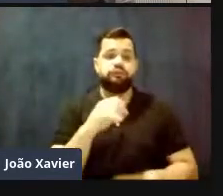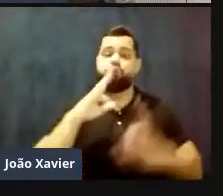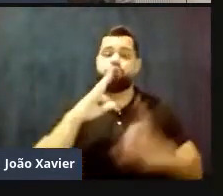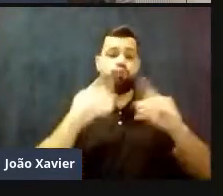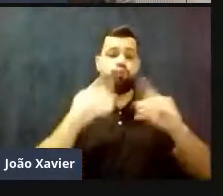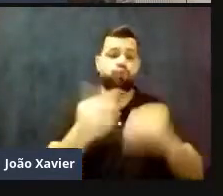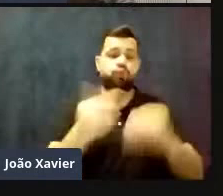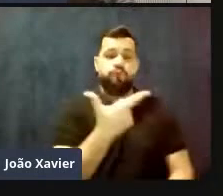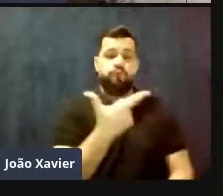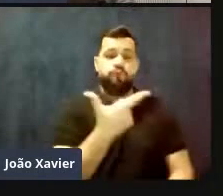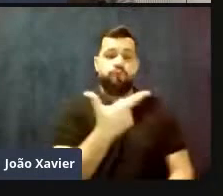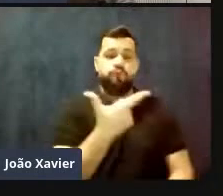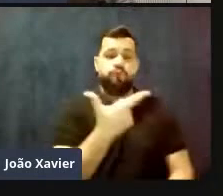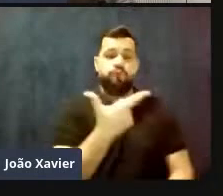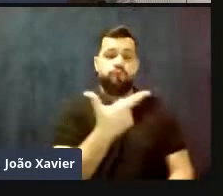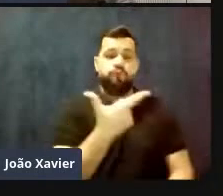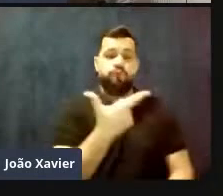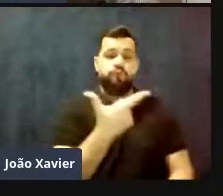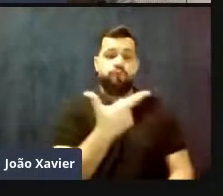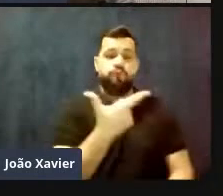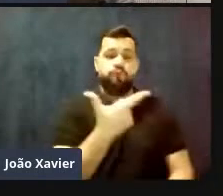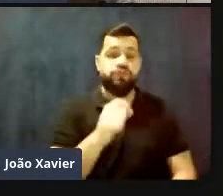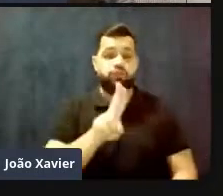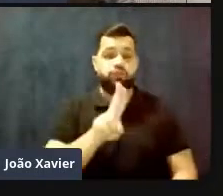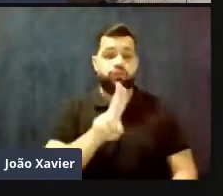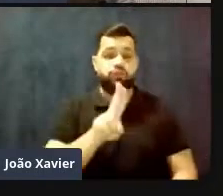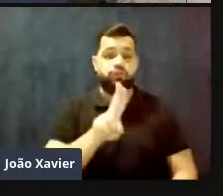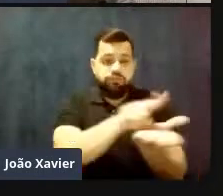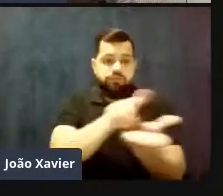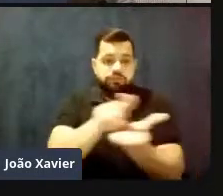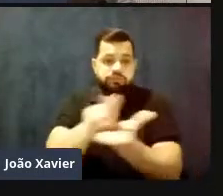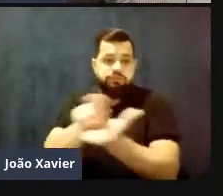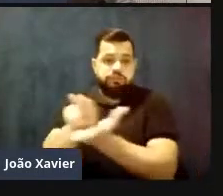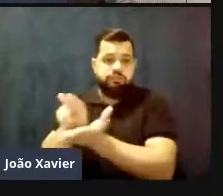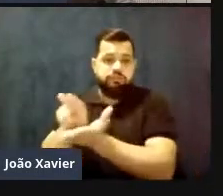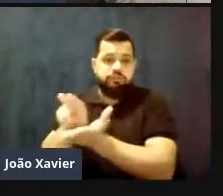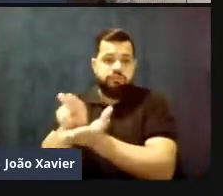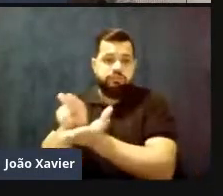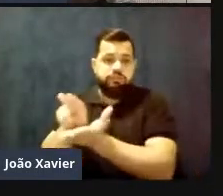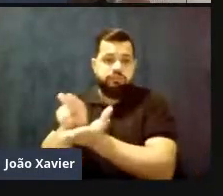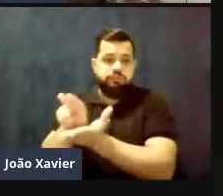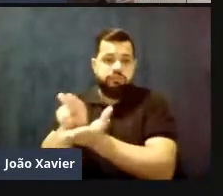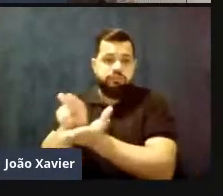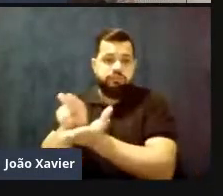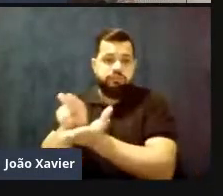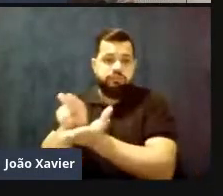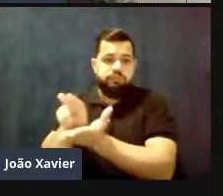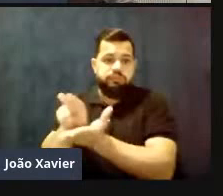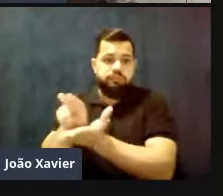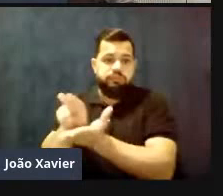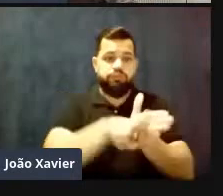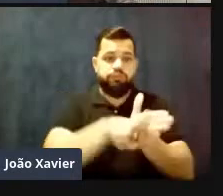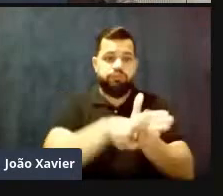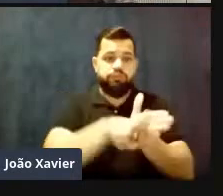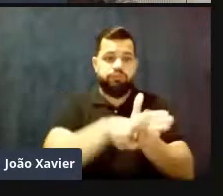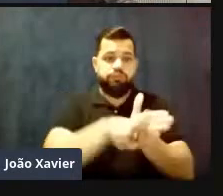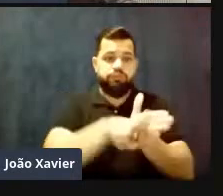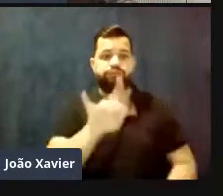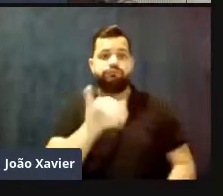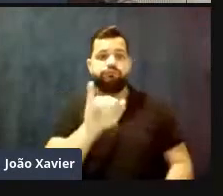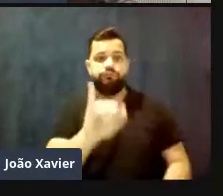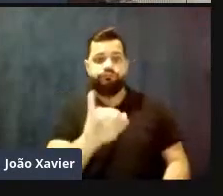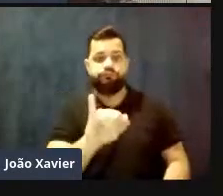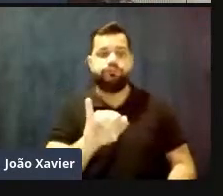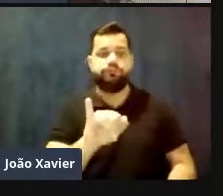de utilização hospitalar, eles geraram uma demanda muito grande e a gente teve a necessidade também, em um curto espaço de tempo,